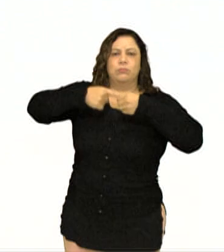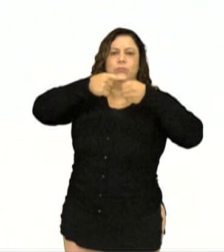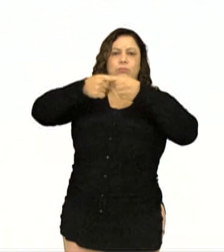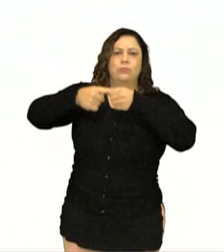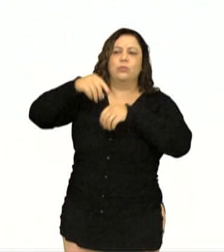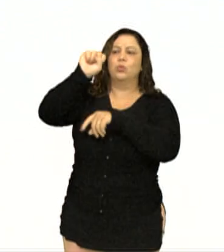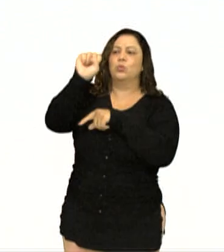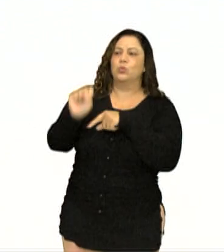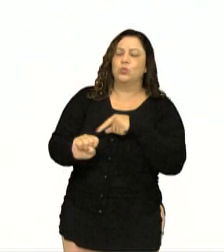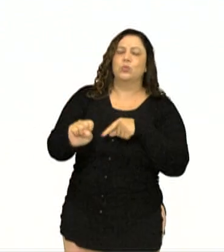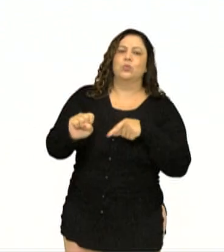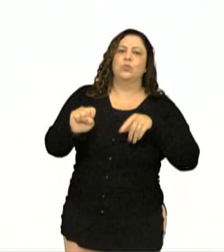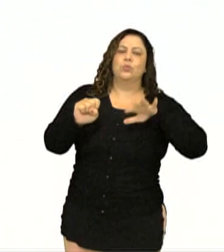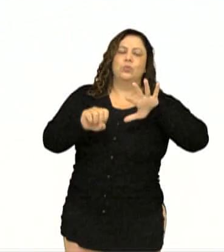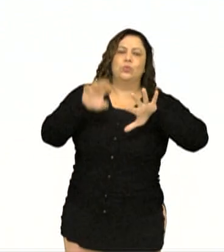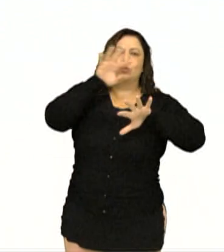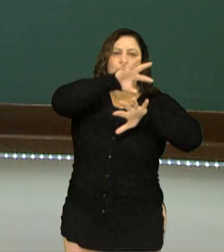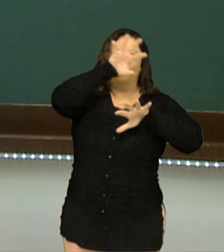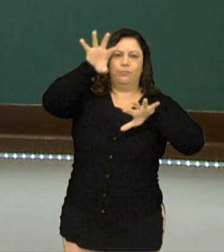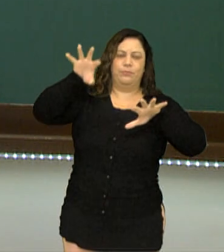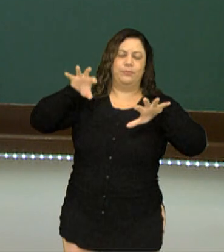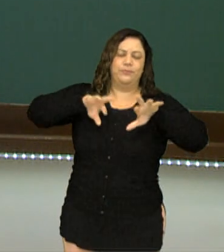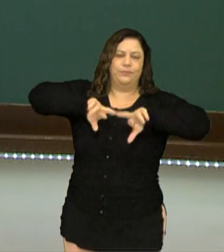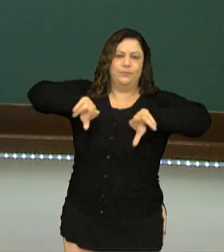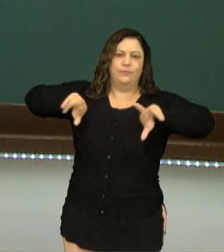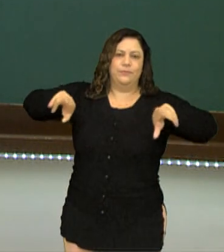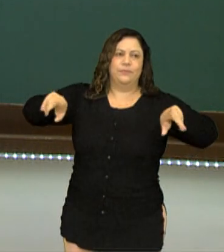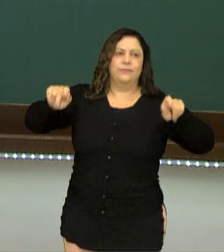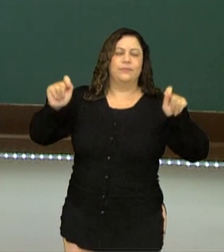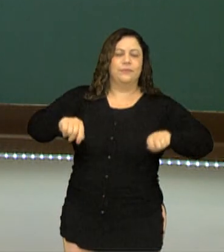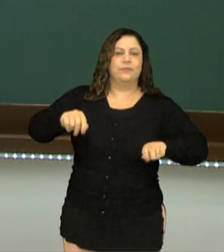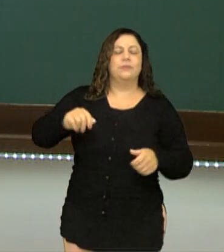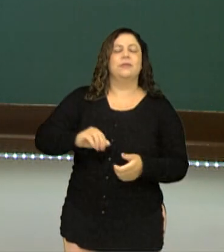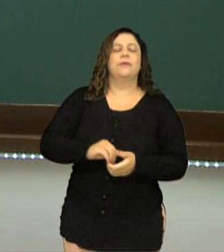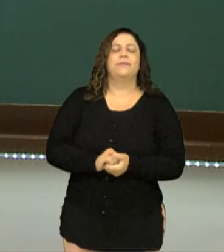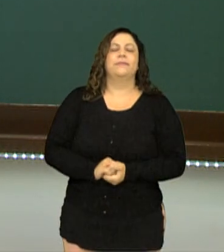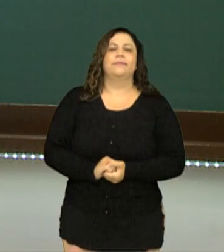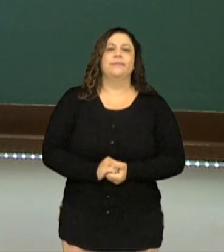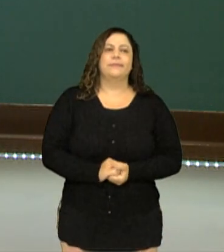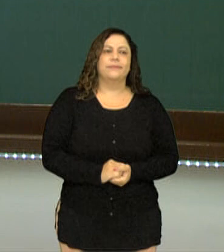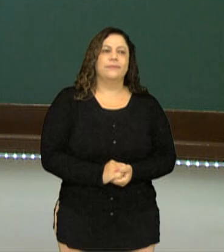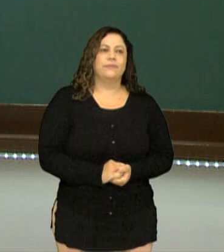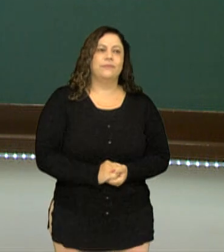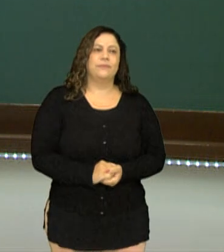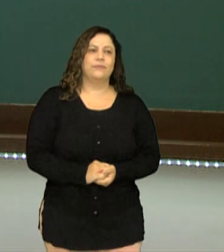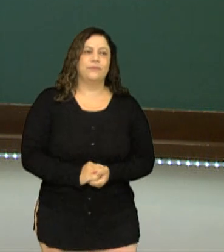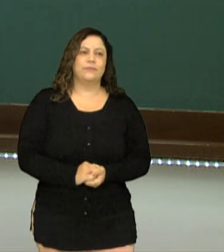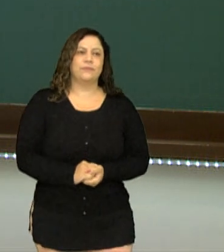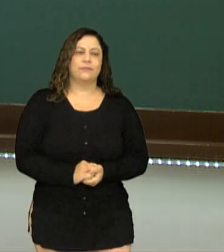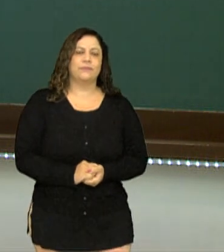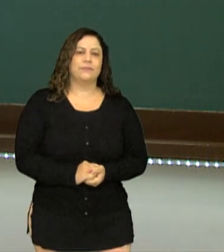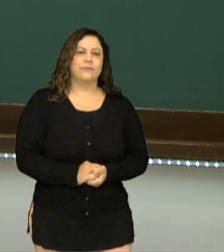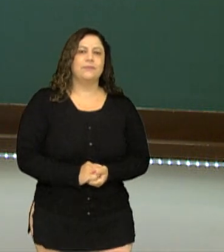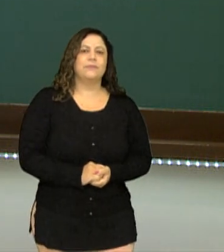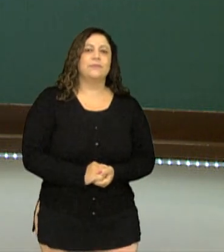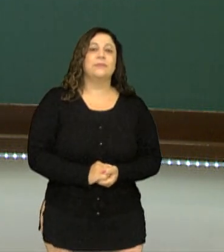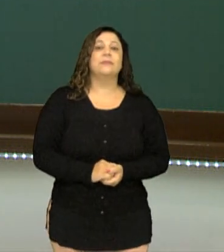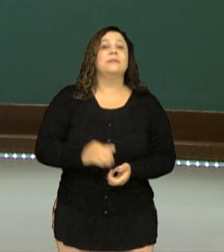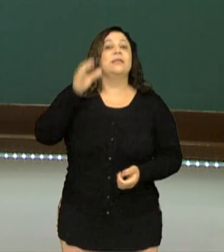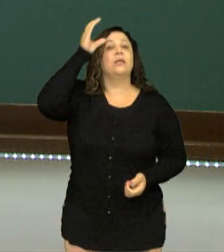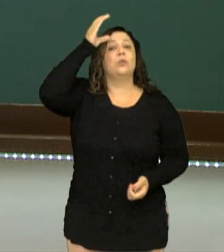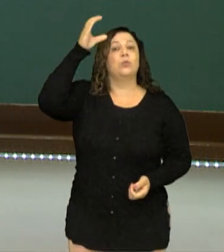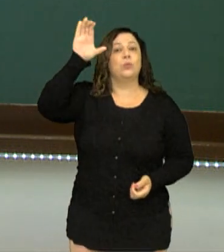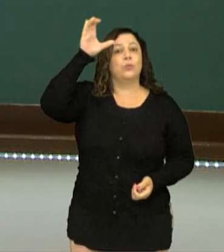do Sul, da região Norte, ali também a presença de algumas regiões metropolitanas. E a região metropolitana